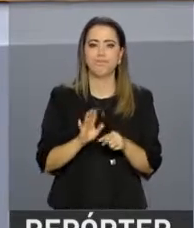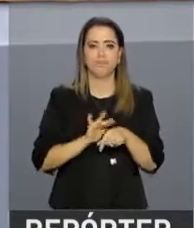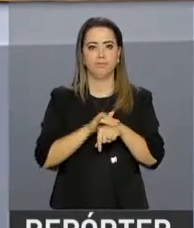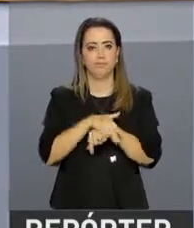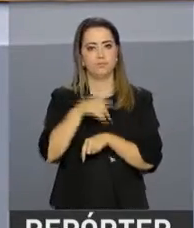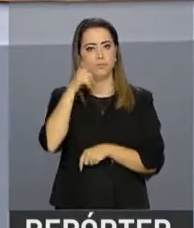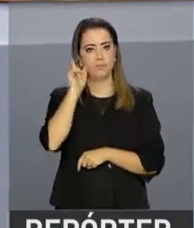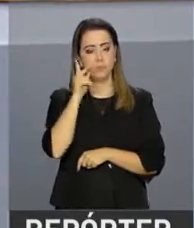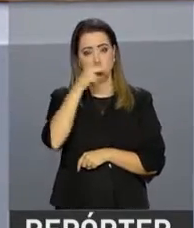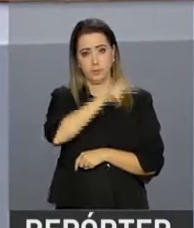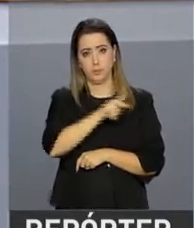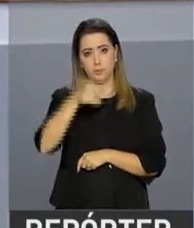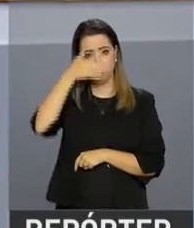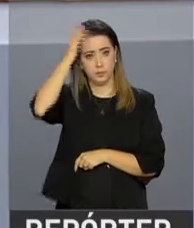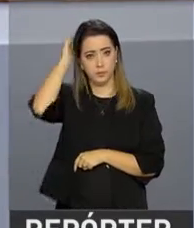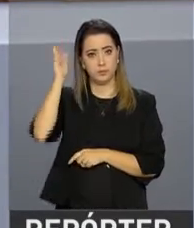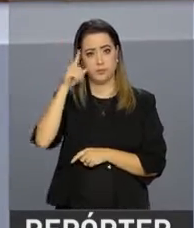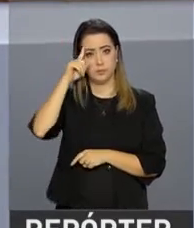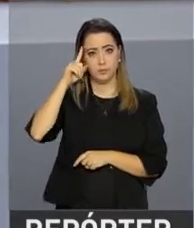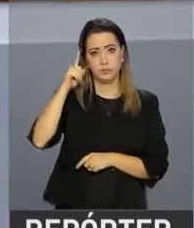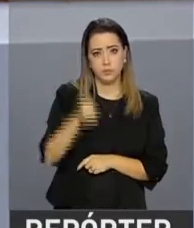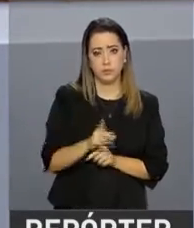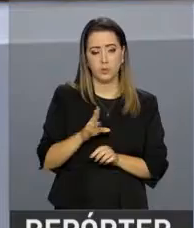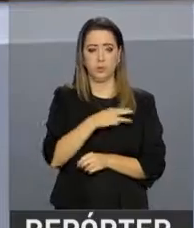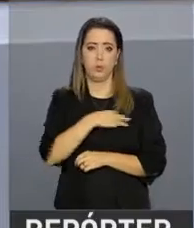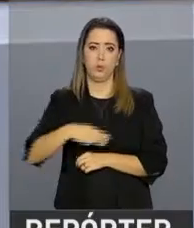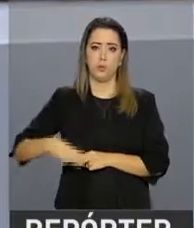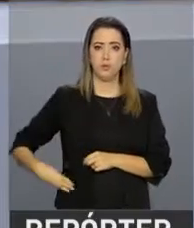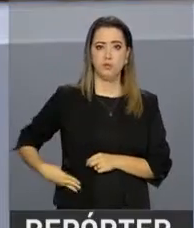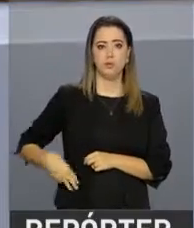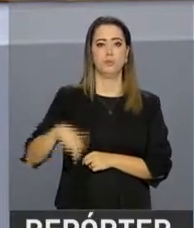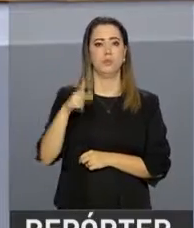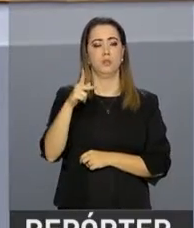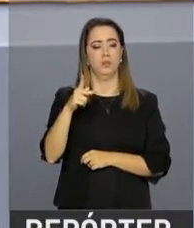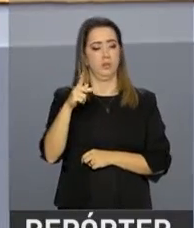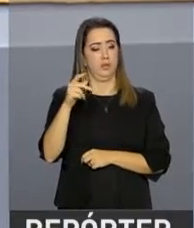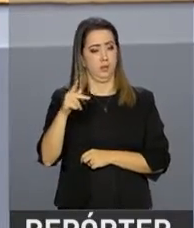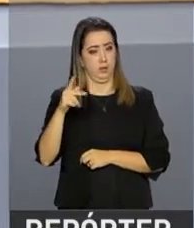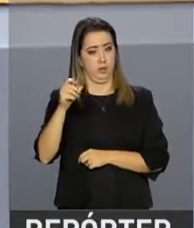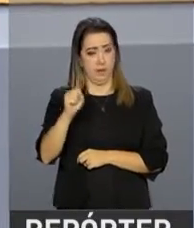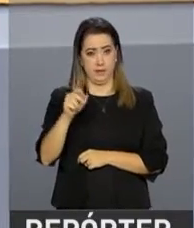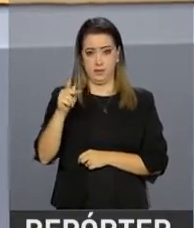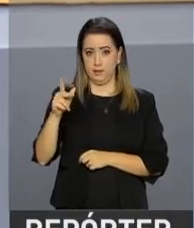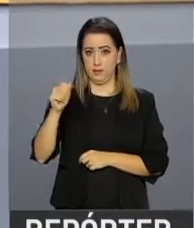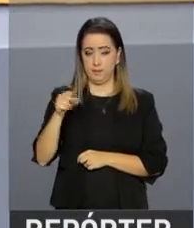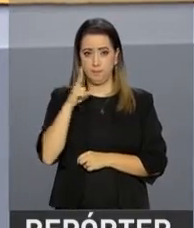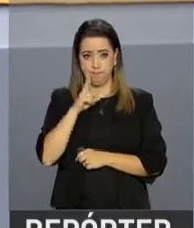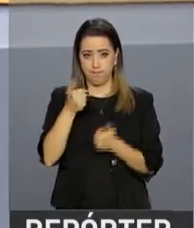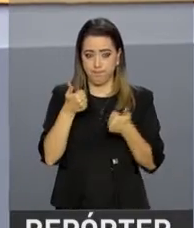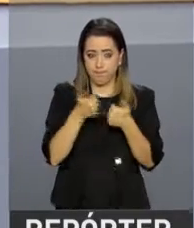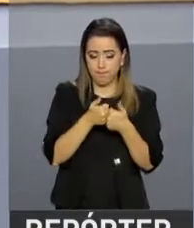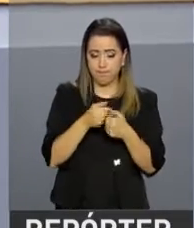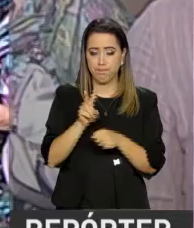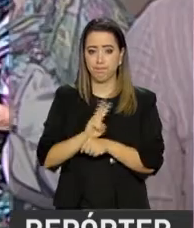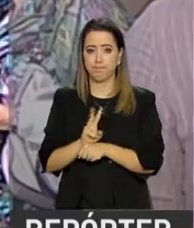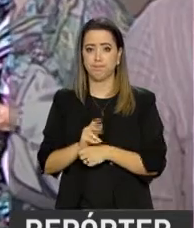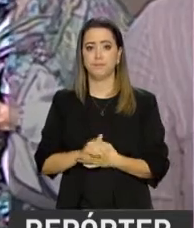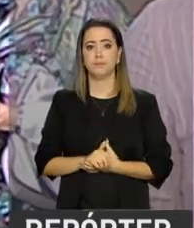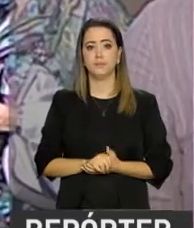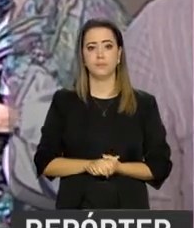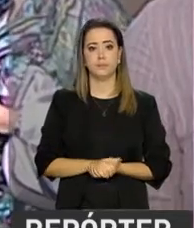Michel Temer designou que o ministro da Segurança Pública, Raul Jungmann, acompanhe pessoalmente as investigações.